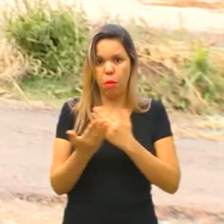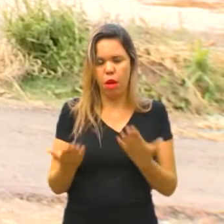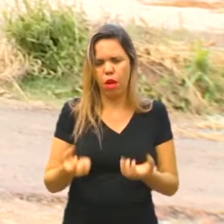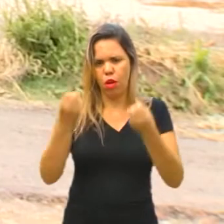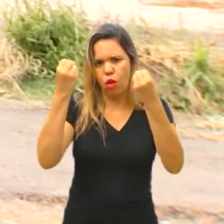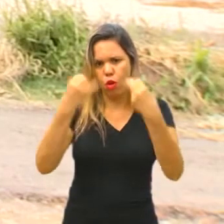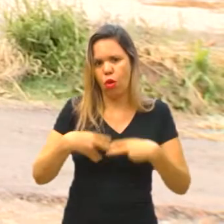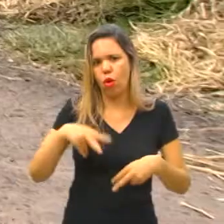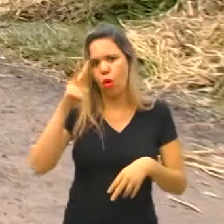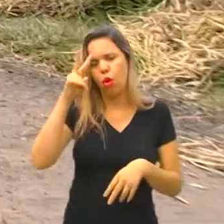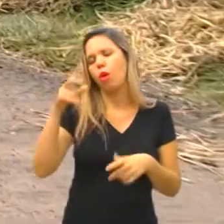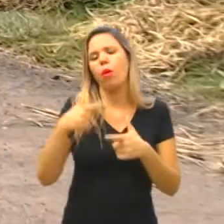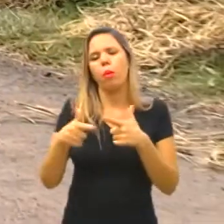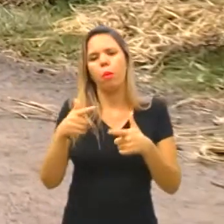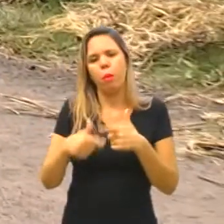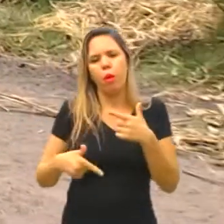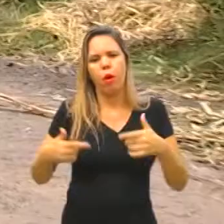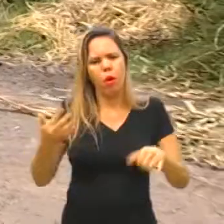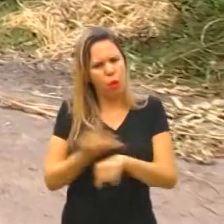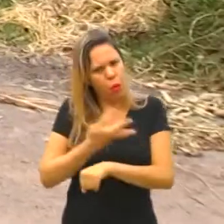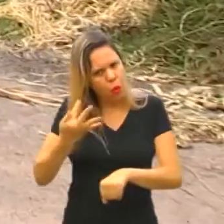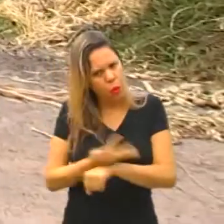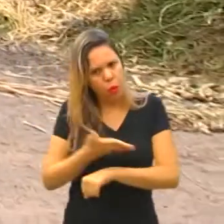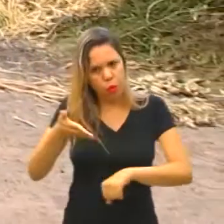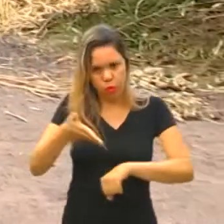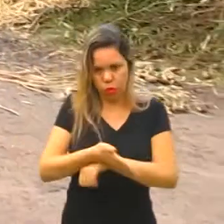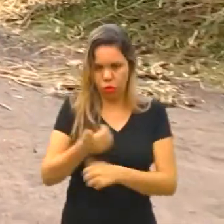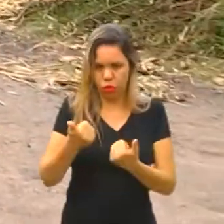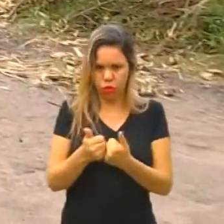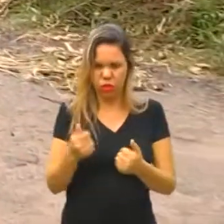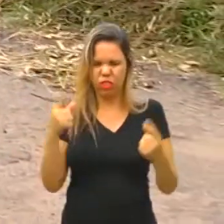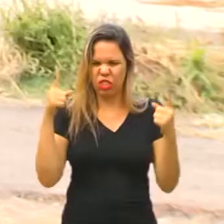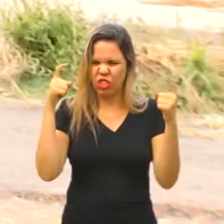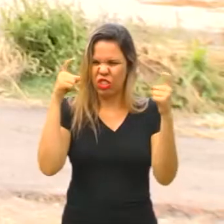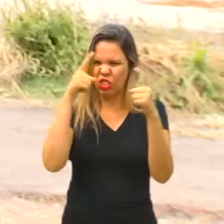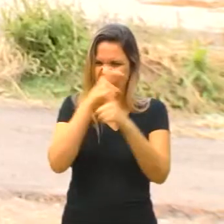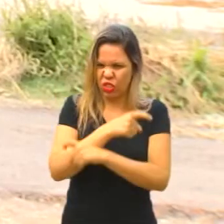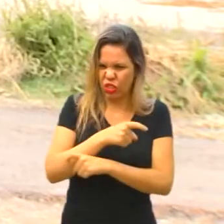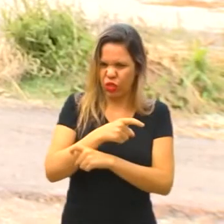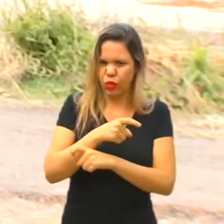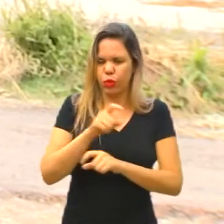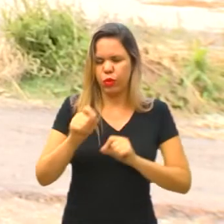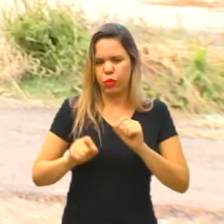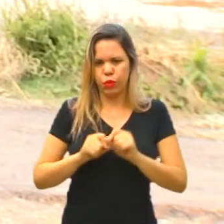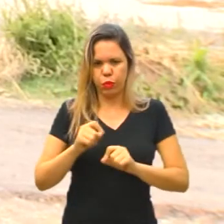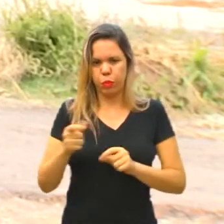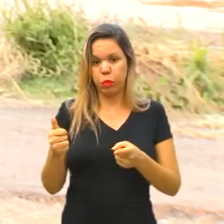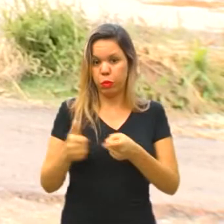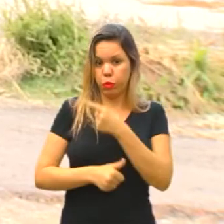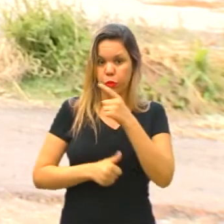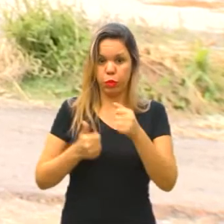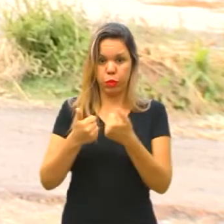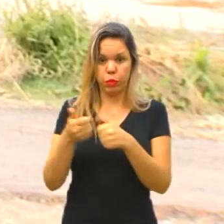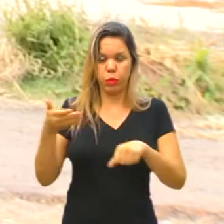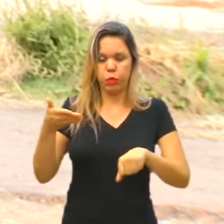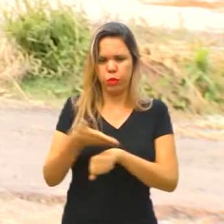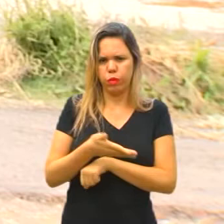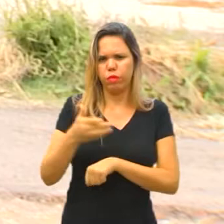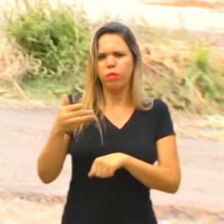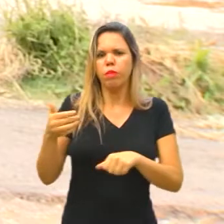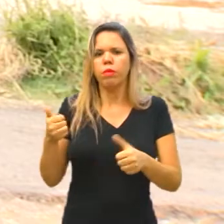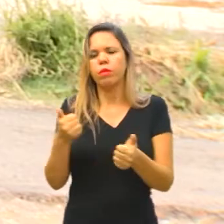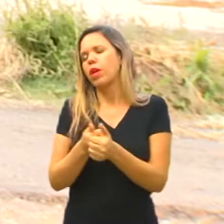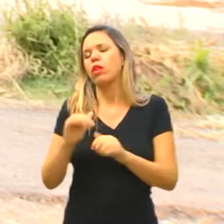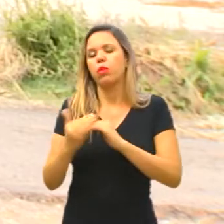bairro Rosário contou a situação que eles passam para pegar um ônibus. A dificuldade é que, primeiro, que os